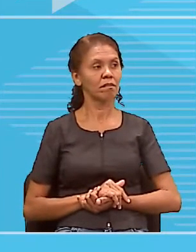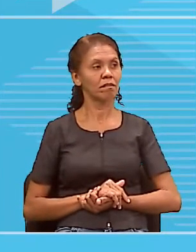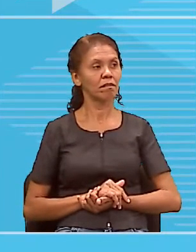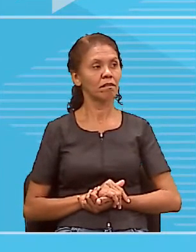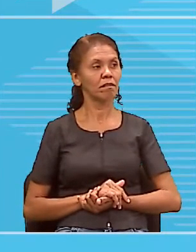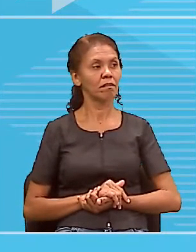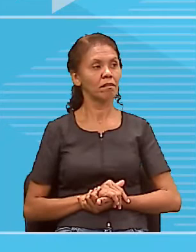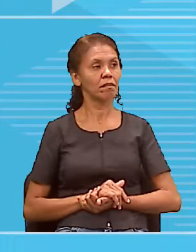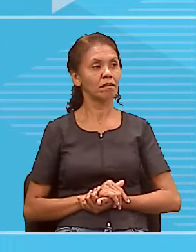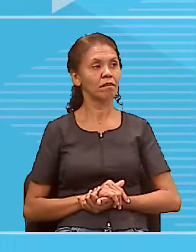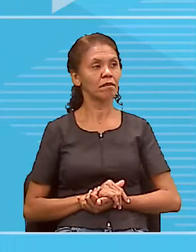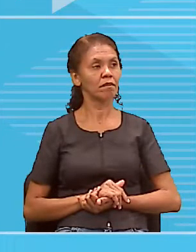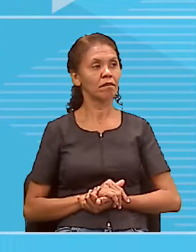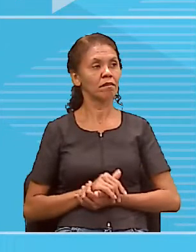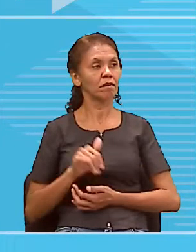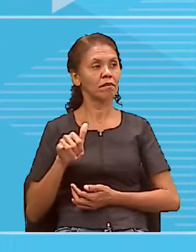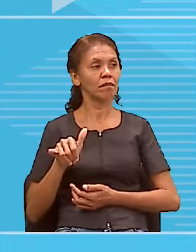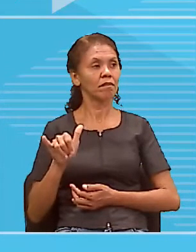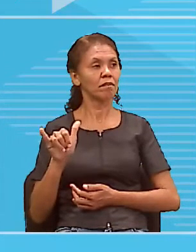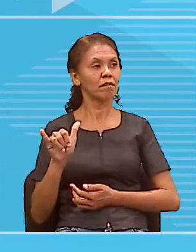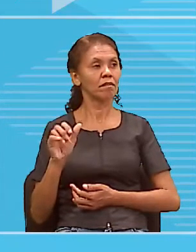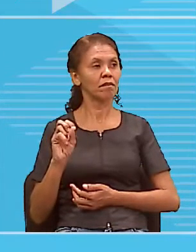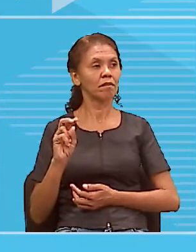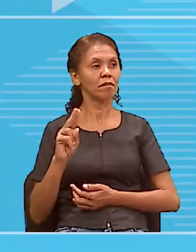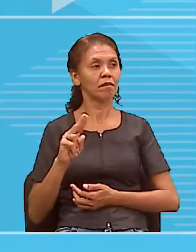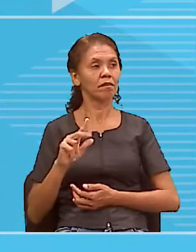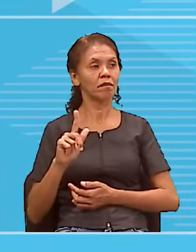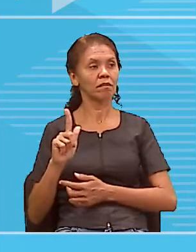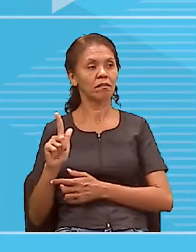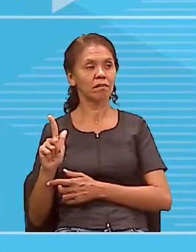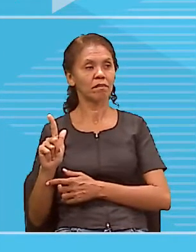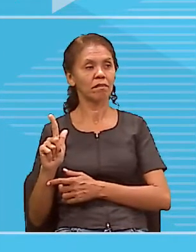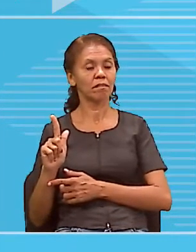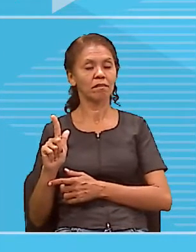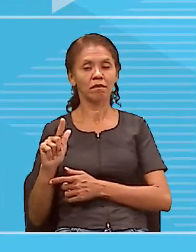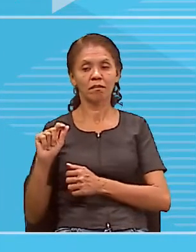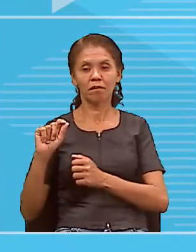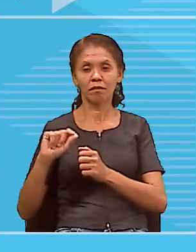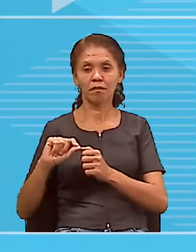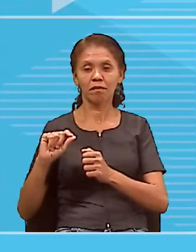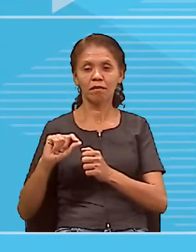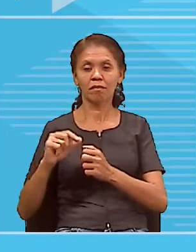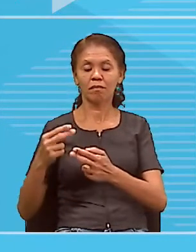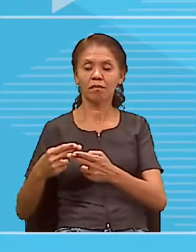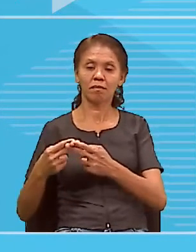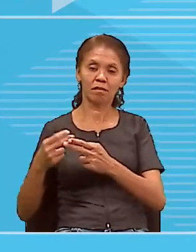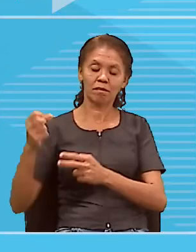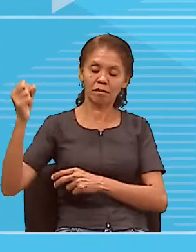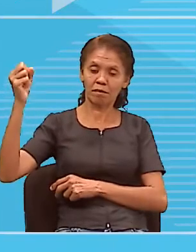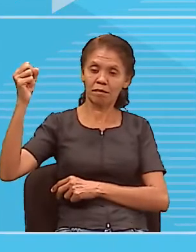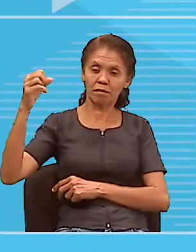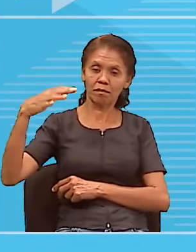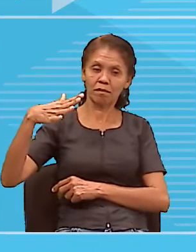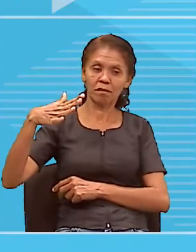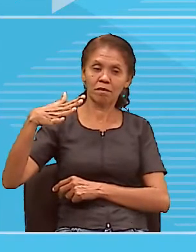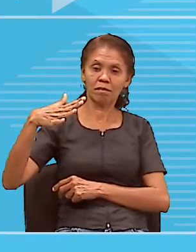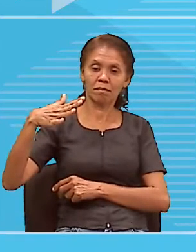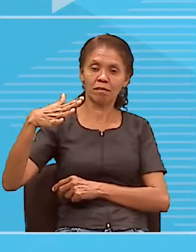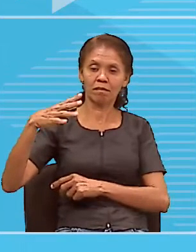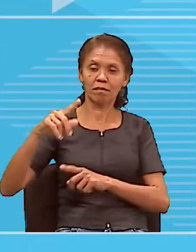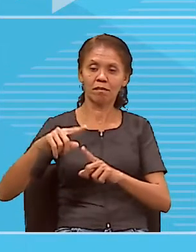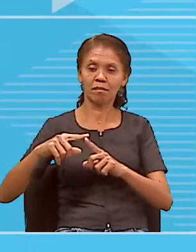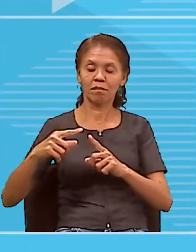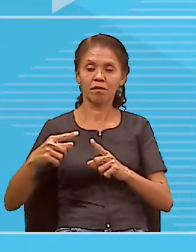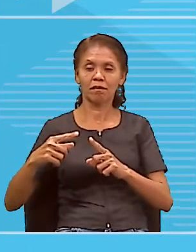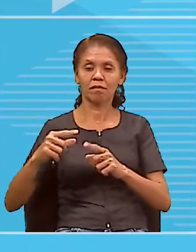Yang fez exatamente isso com a luz porém